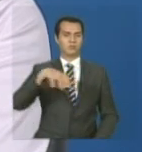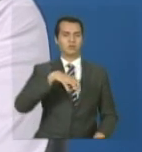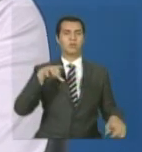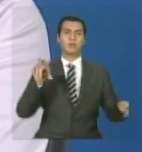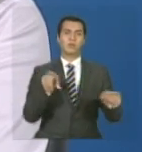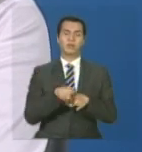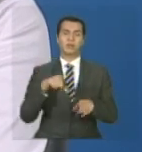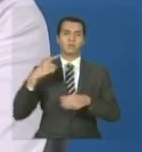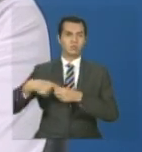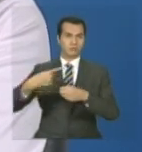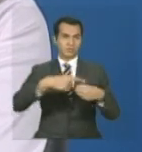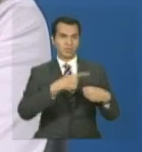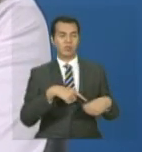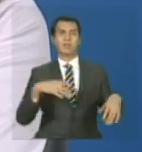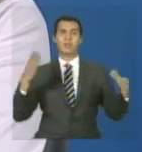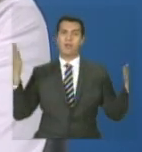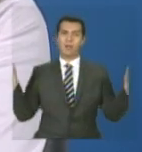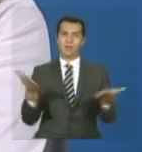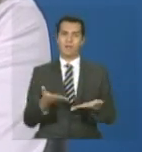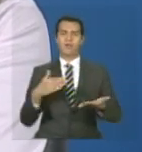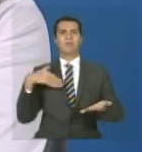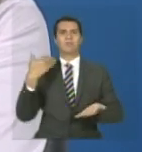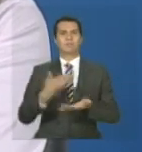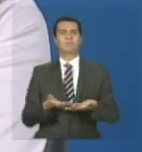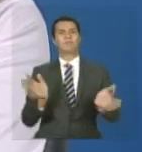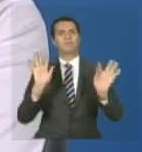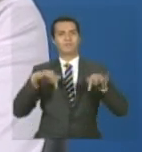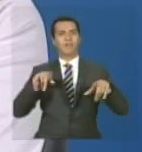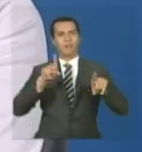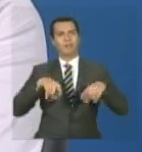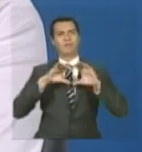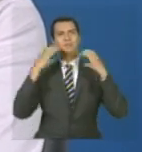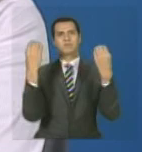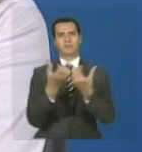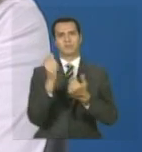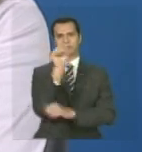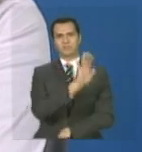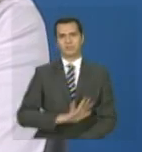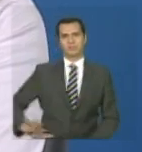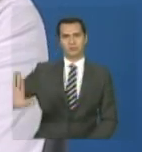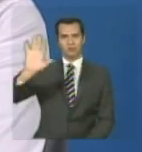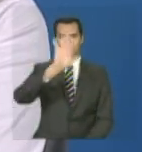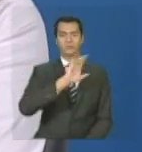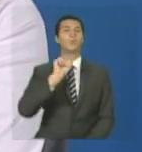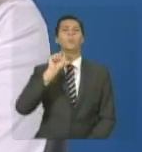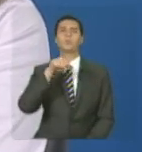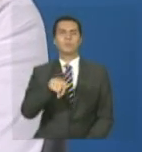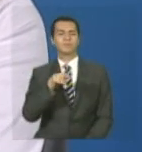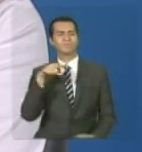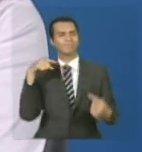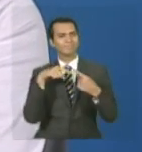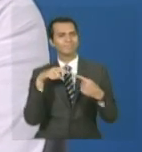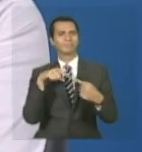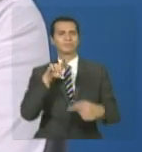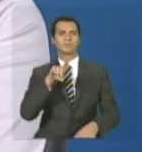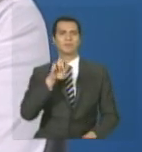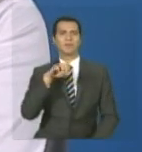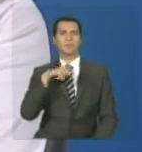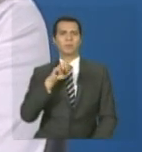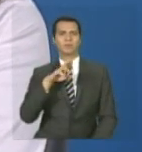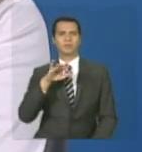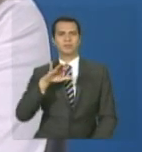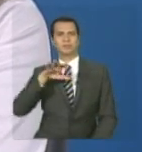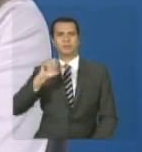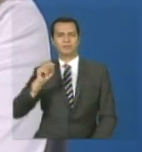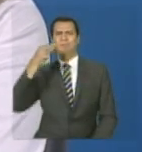nacional. Então, é importante a gente compreender que isso é um exercício de democracia pura, né? Porque nós